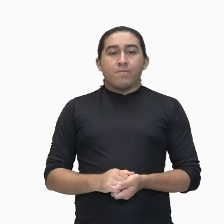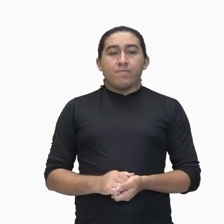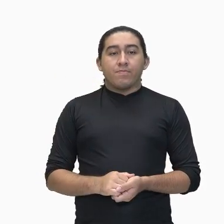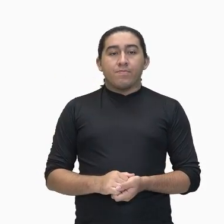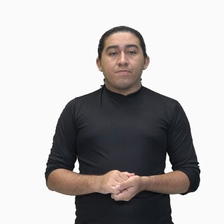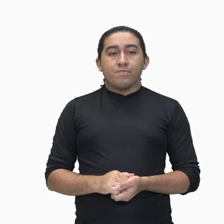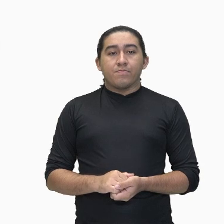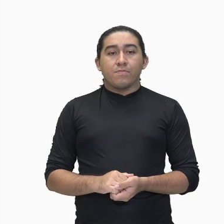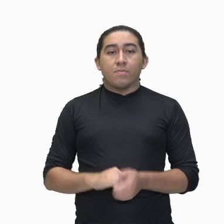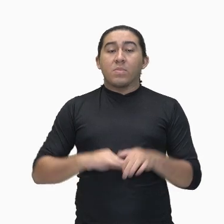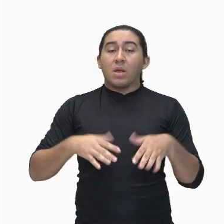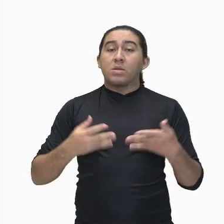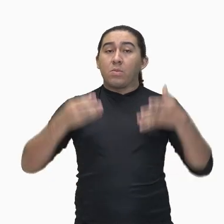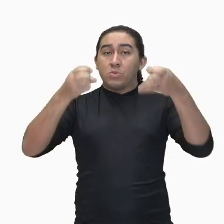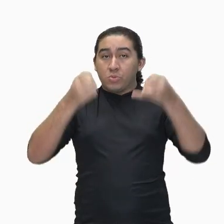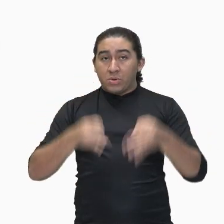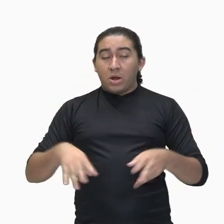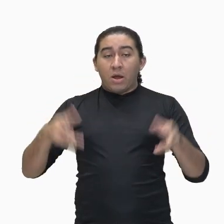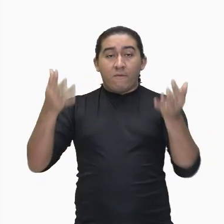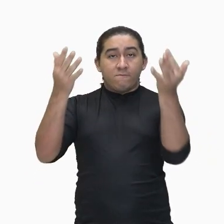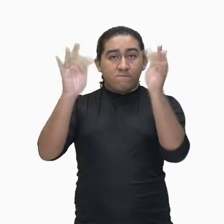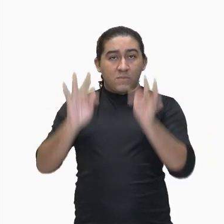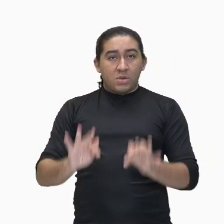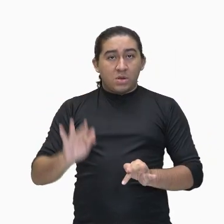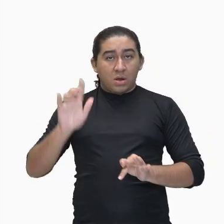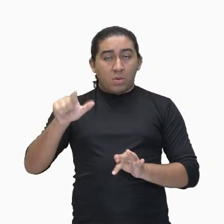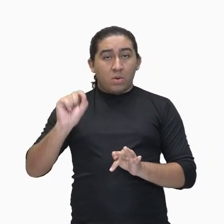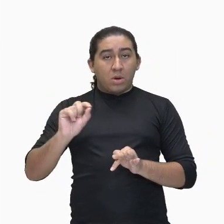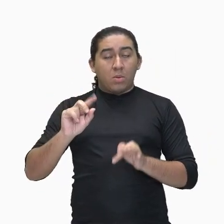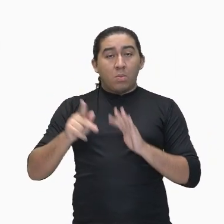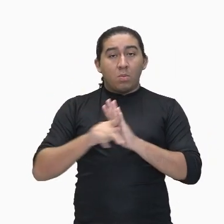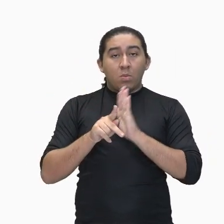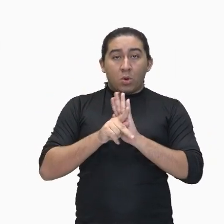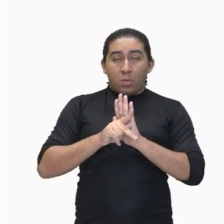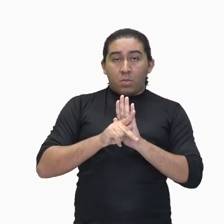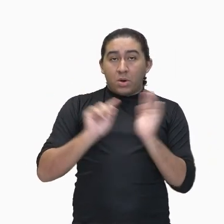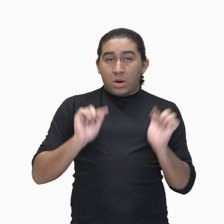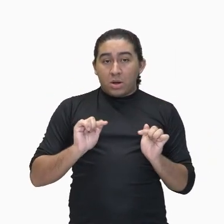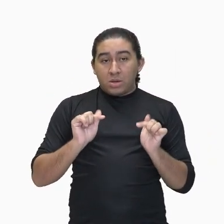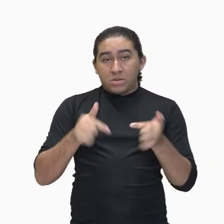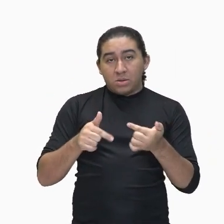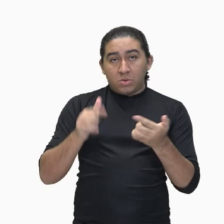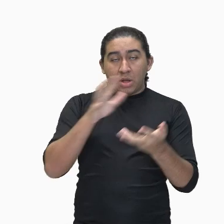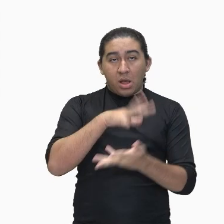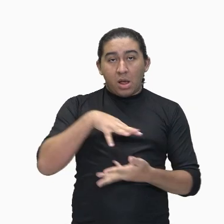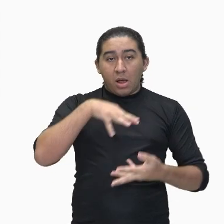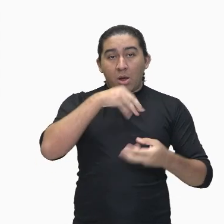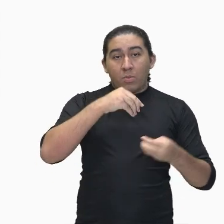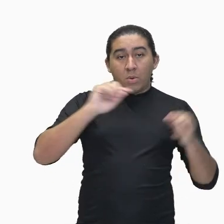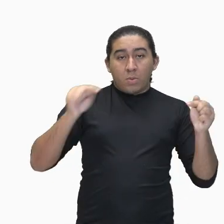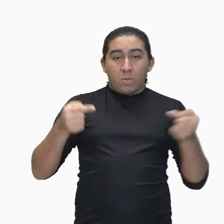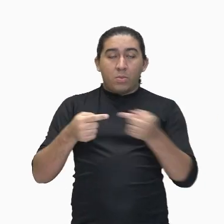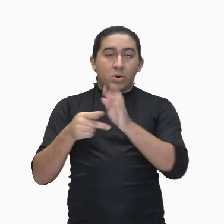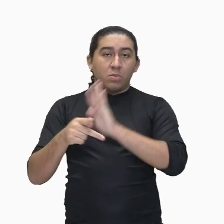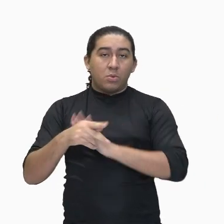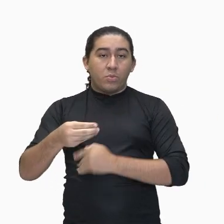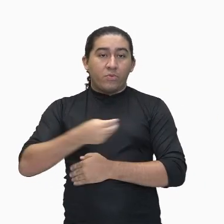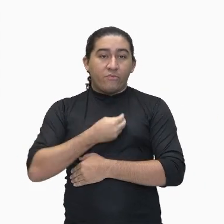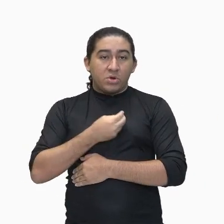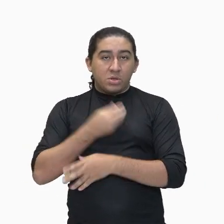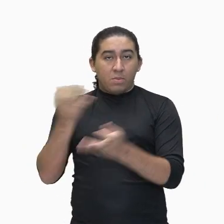Então ele vai definir a felicidade como uma atividade da alma ajustada à vida